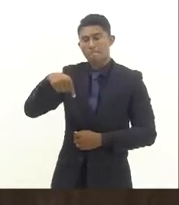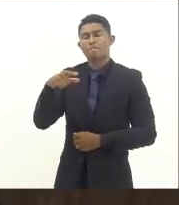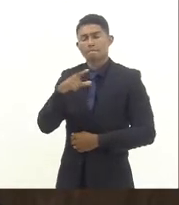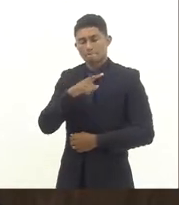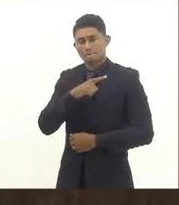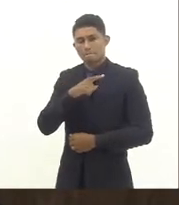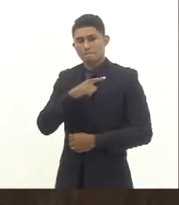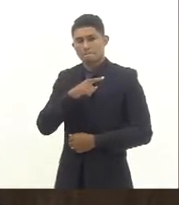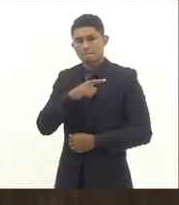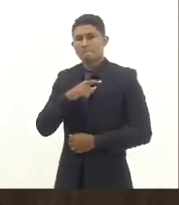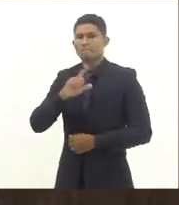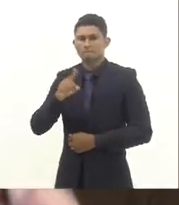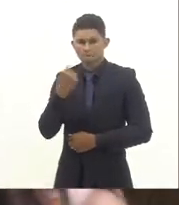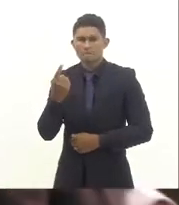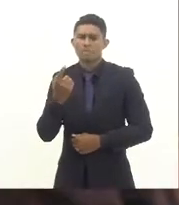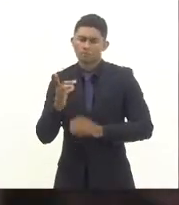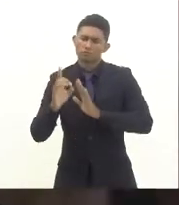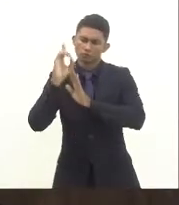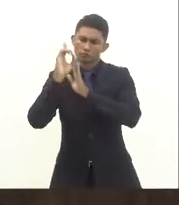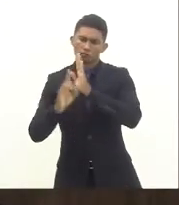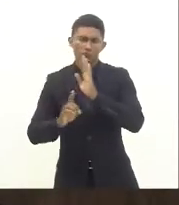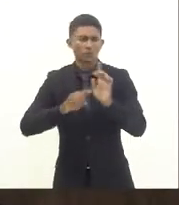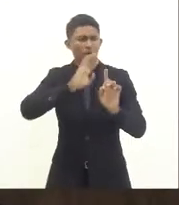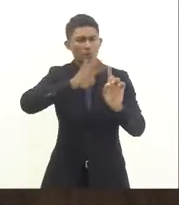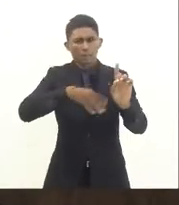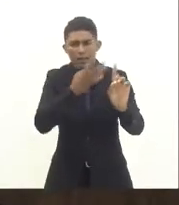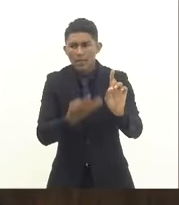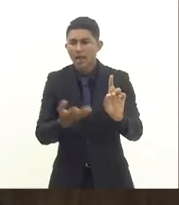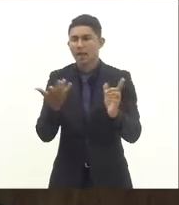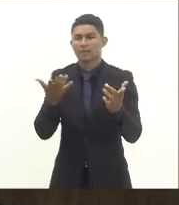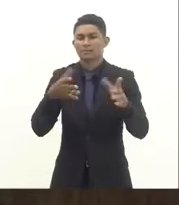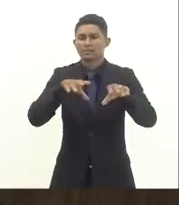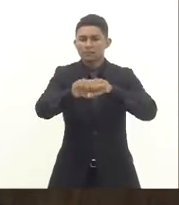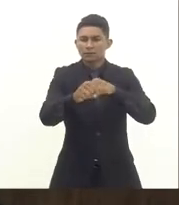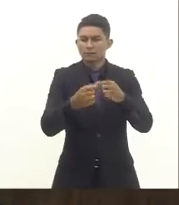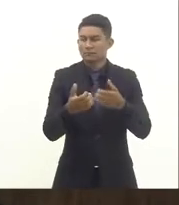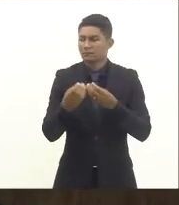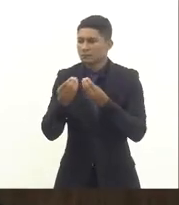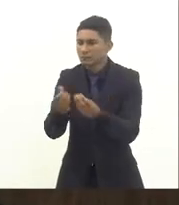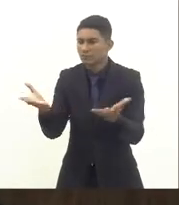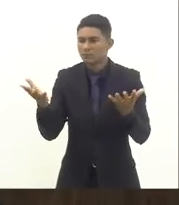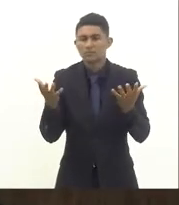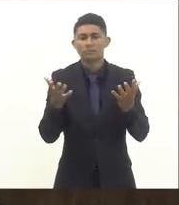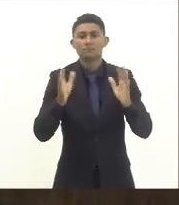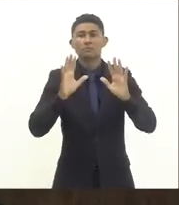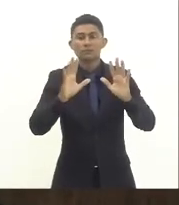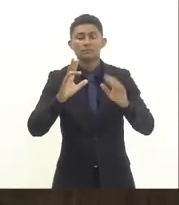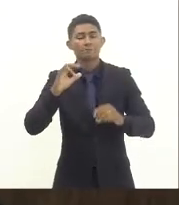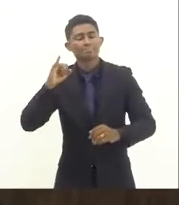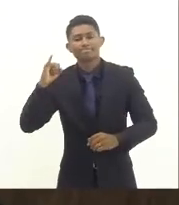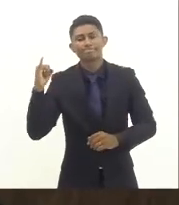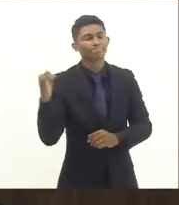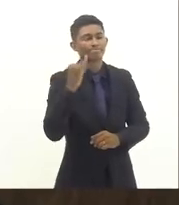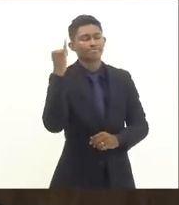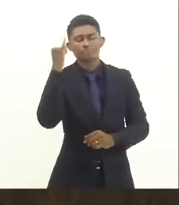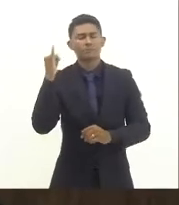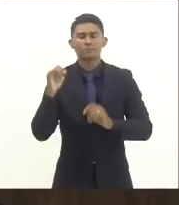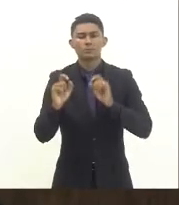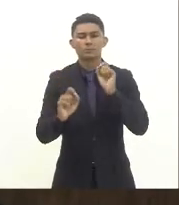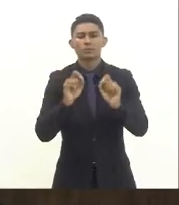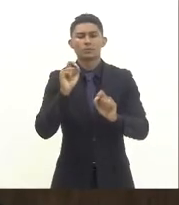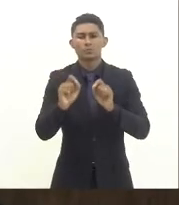prerrogativa de fazer homenagens com diplomas com os títulos que Assembleia toga mas é sempre bom quando dá uma liga muito